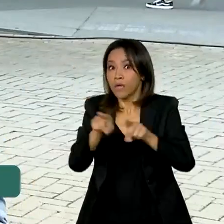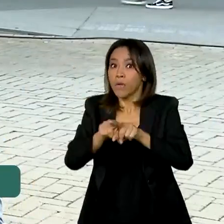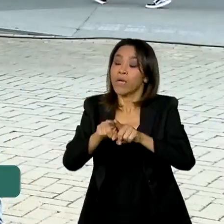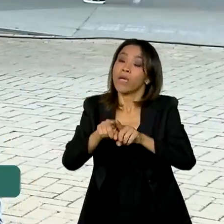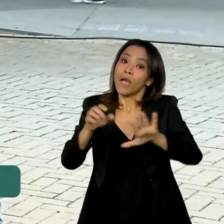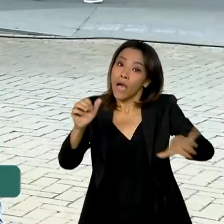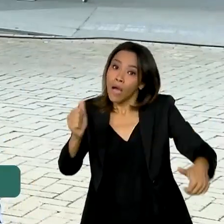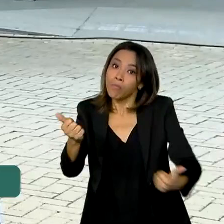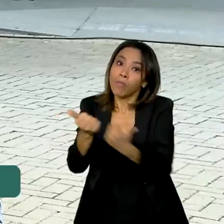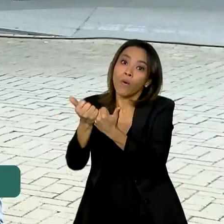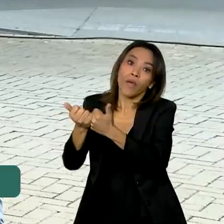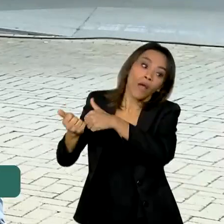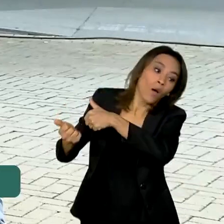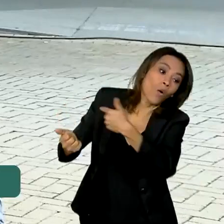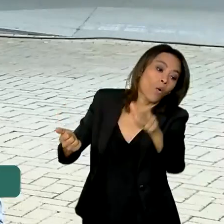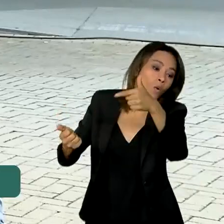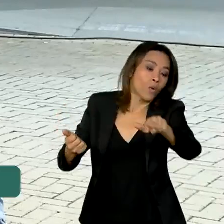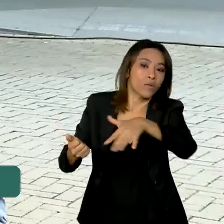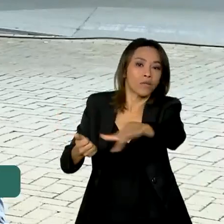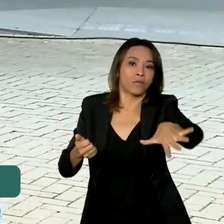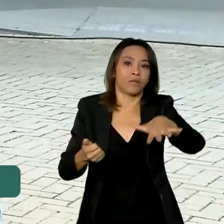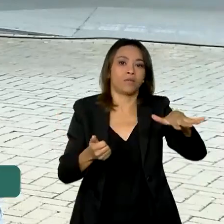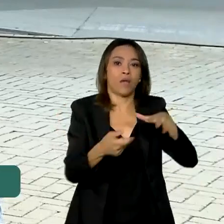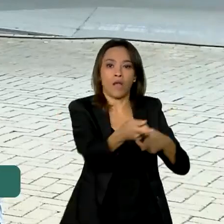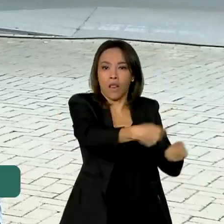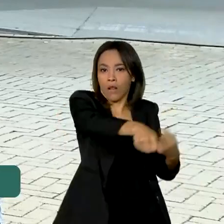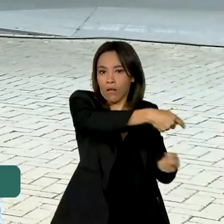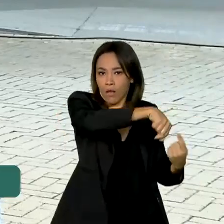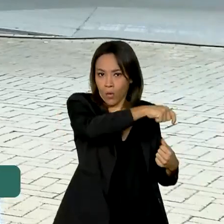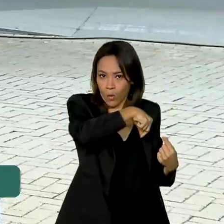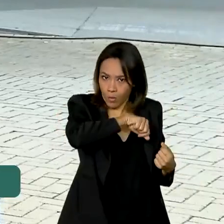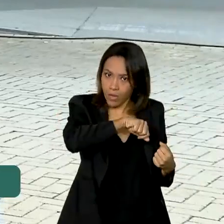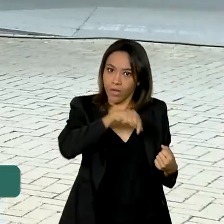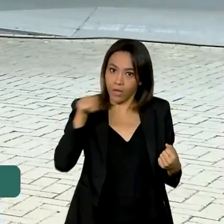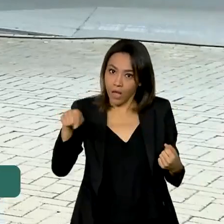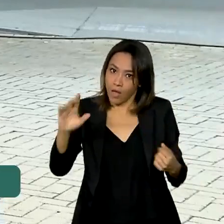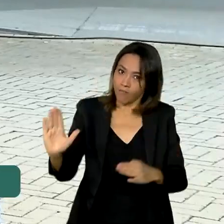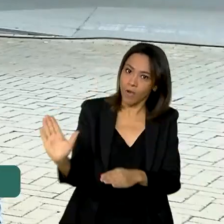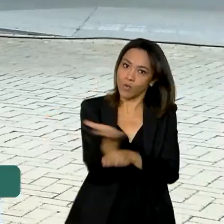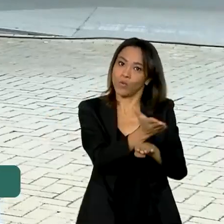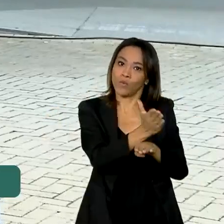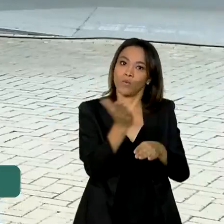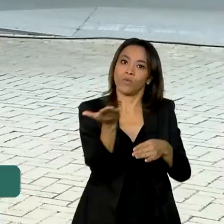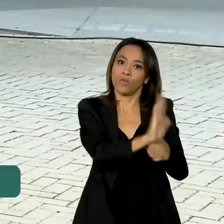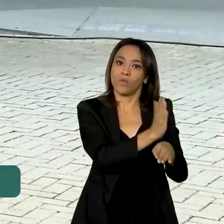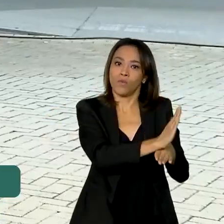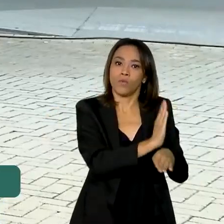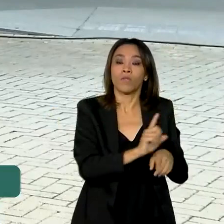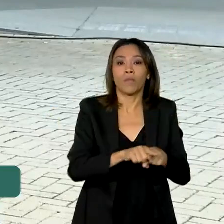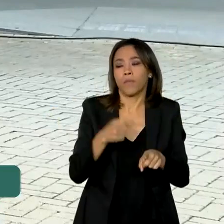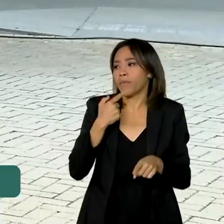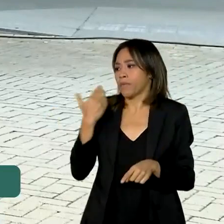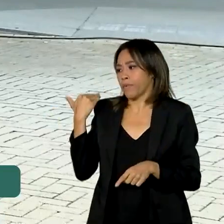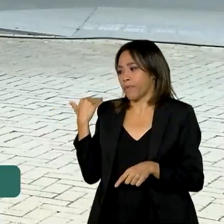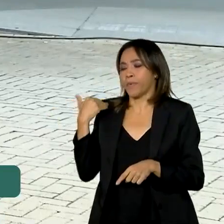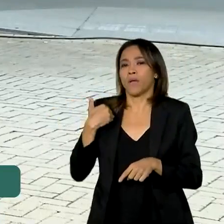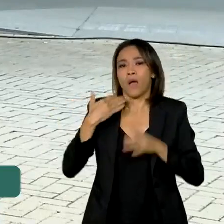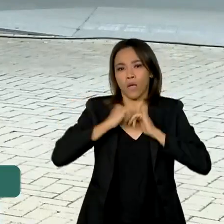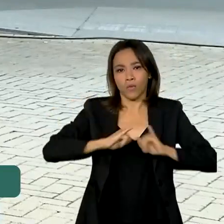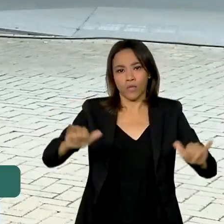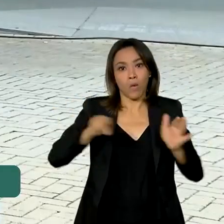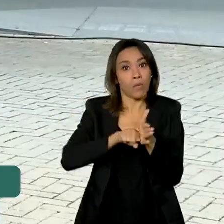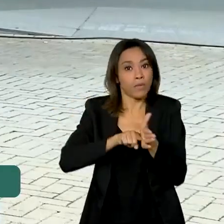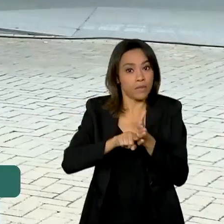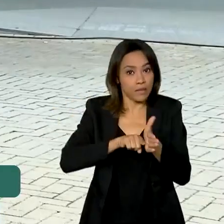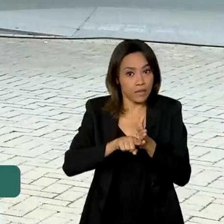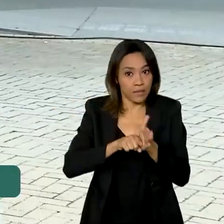setores da economia. Vale lembrar também alguns números divulgados pela Anfávia nesta semana. De janeiro a março,